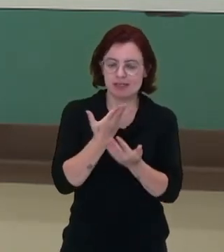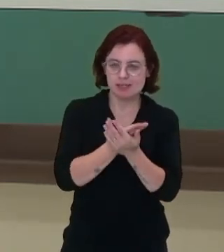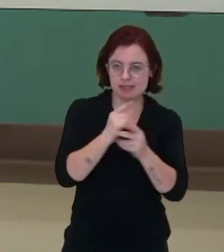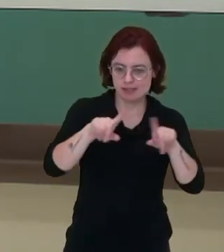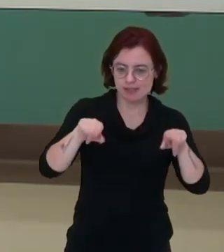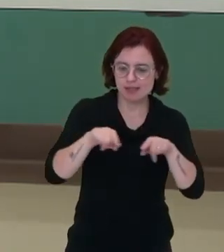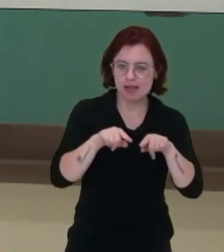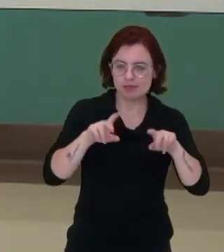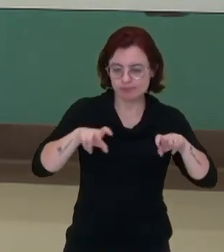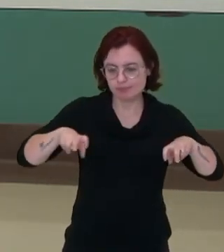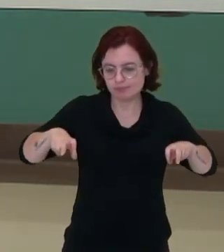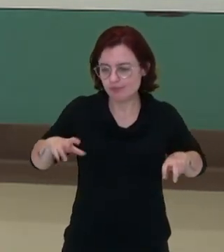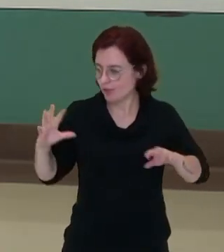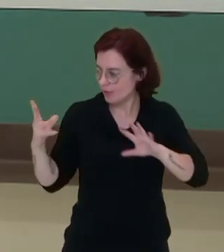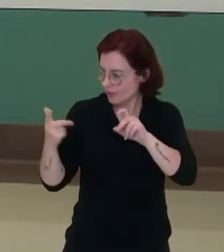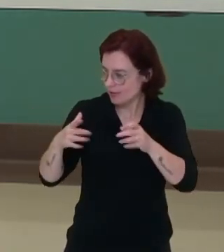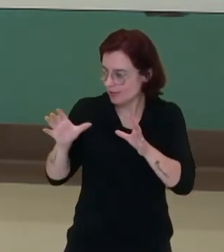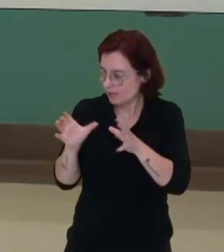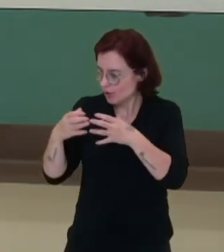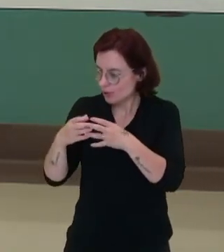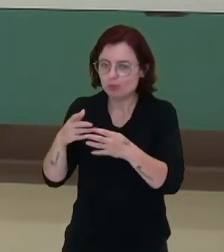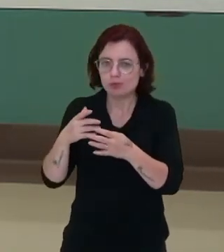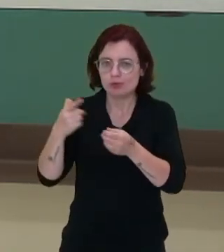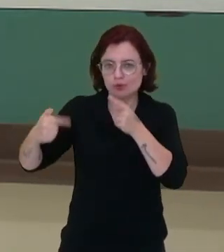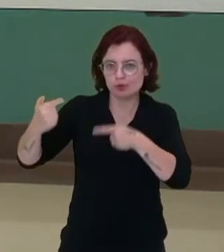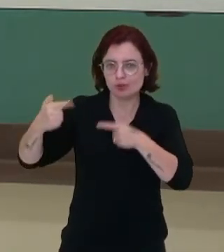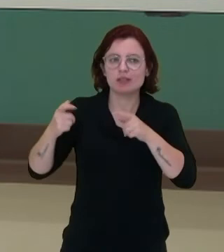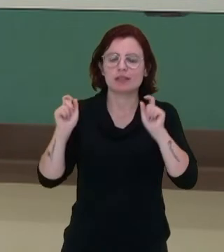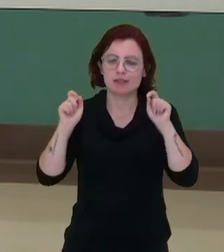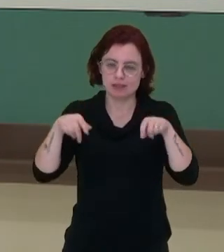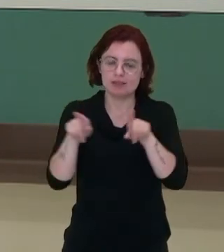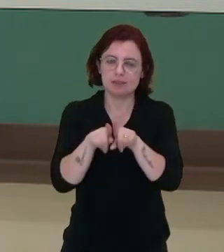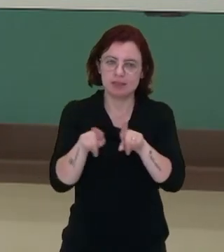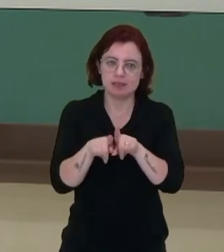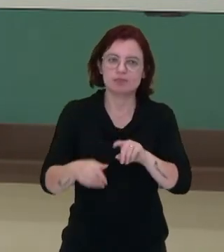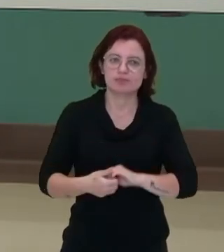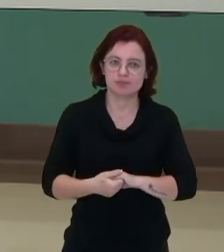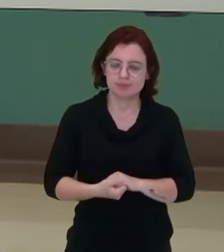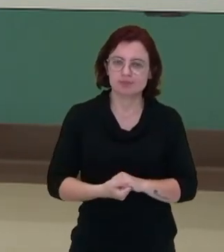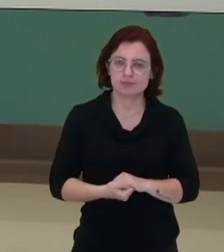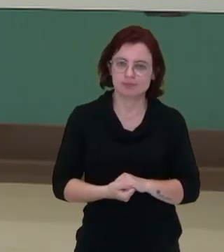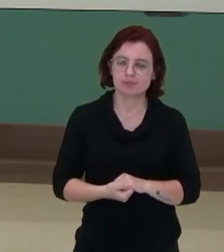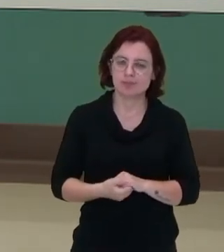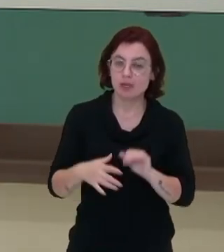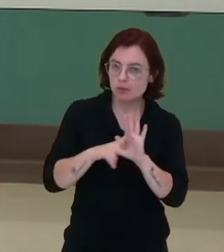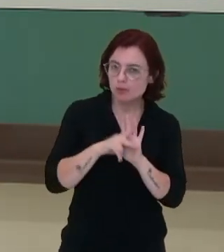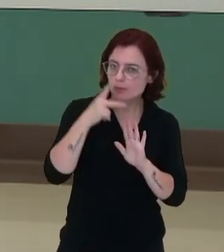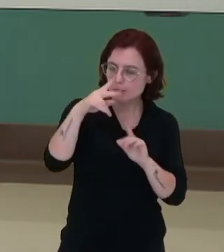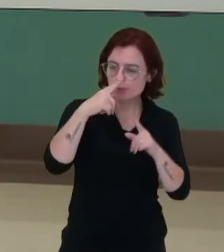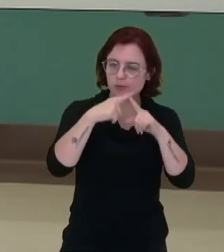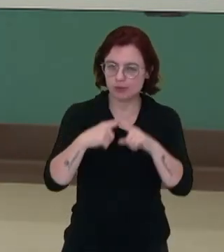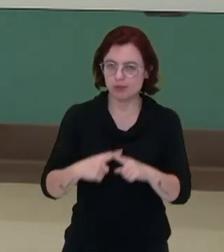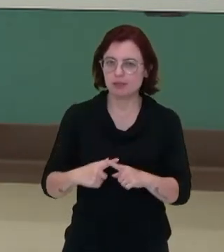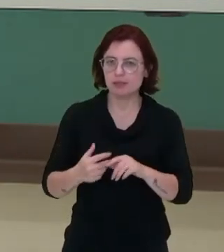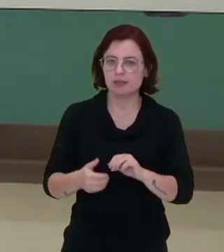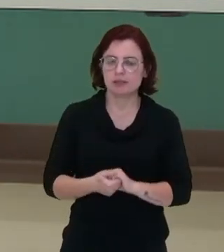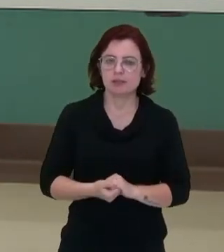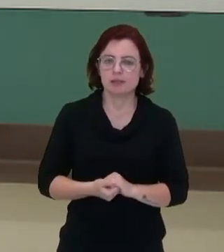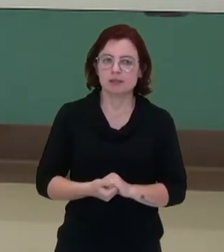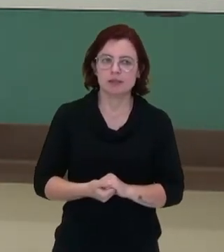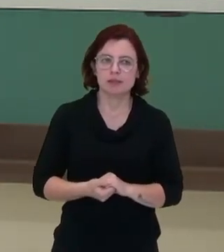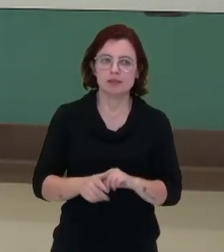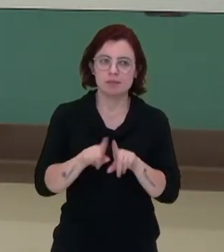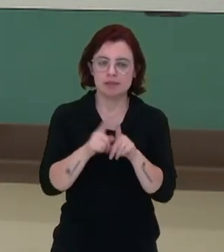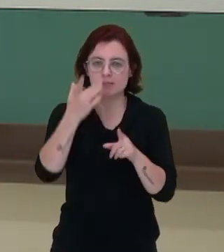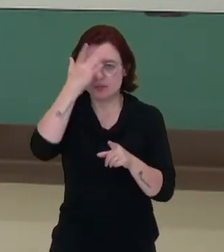onde só vocês entram e vocês jogam, tá? Ele tem essa possibilidade de você montar o seu próprio torneio. Só todos têm que estar